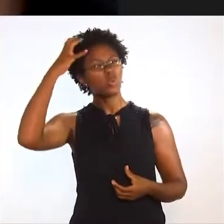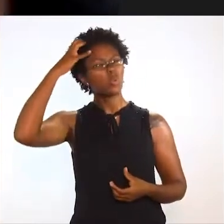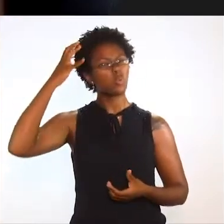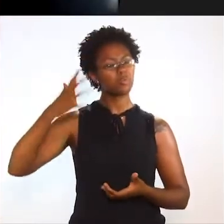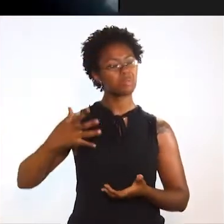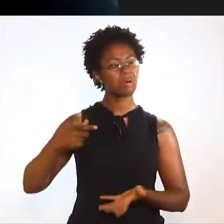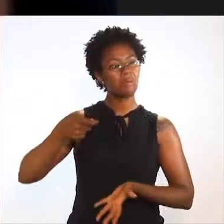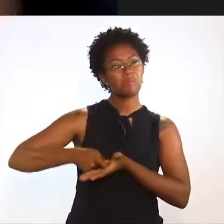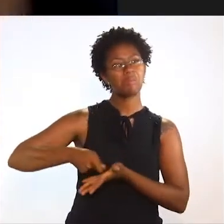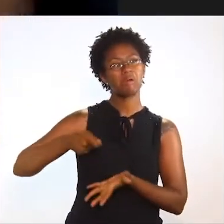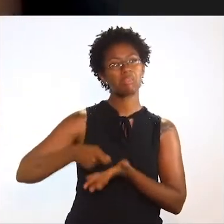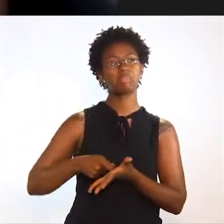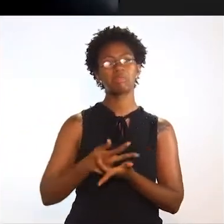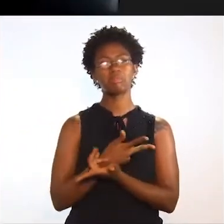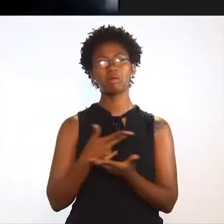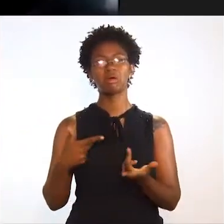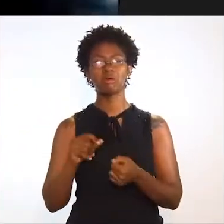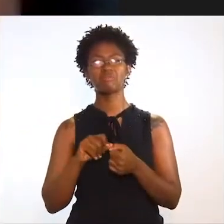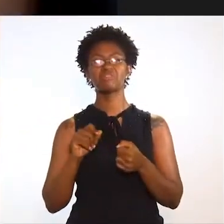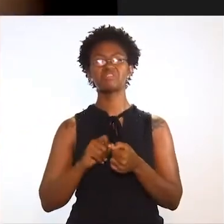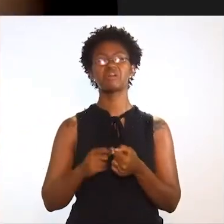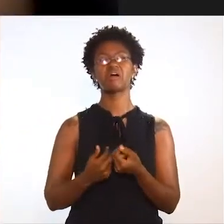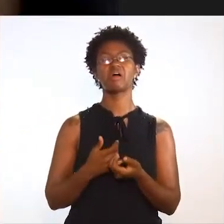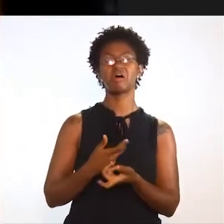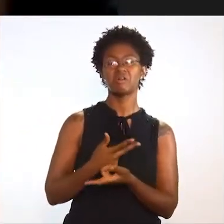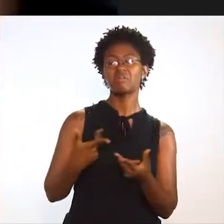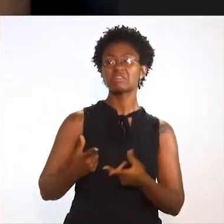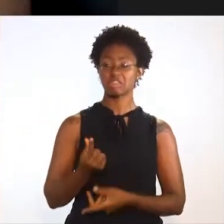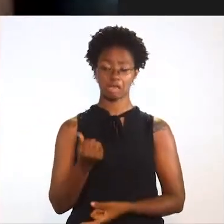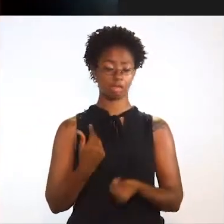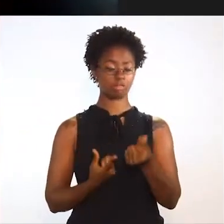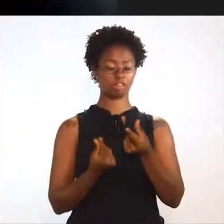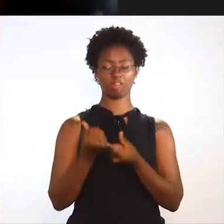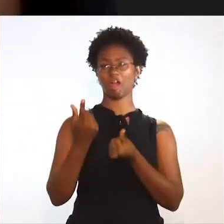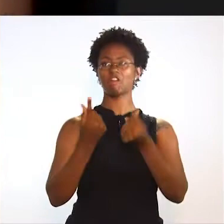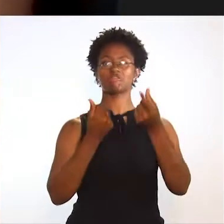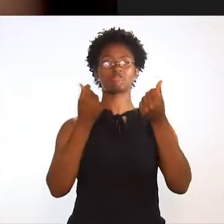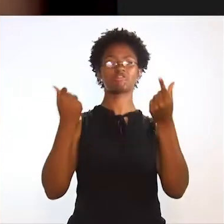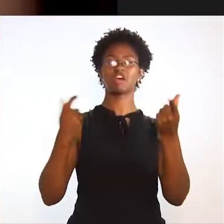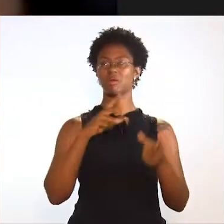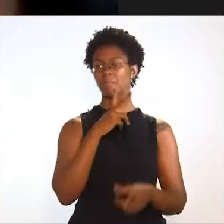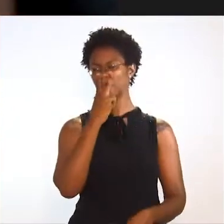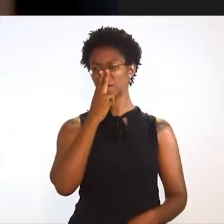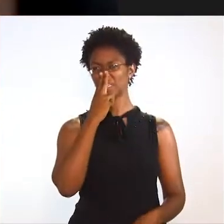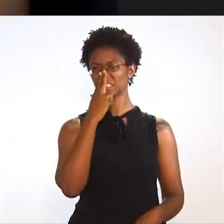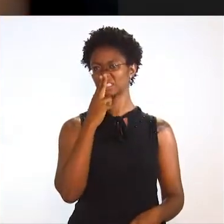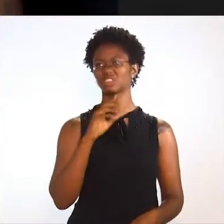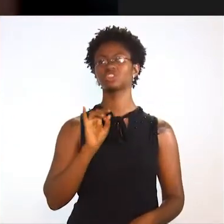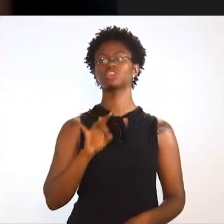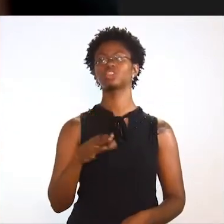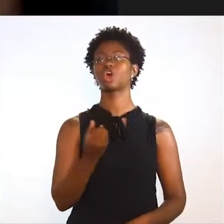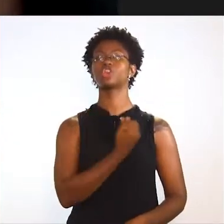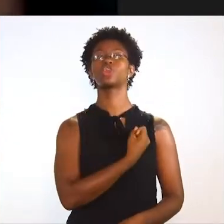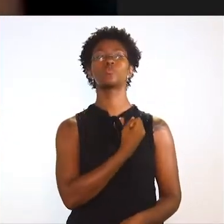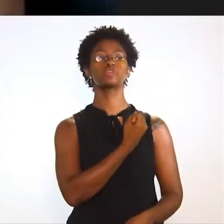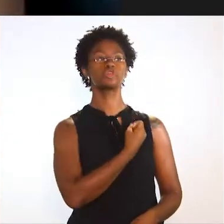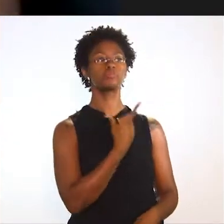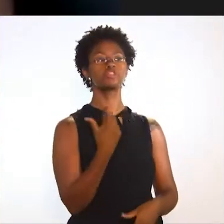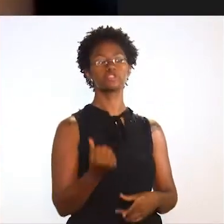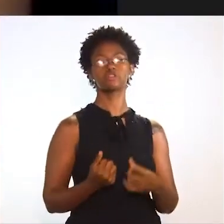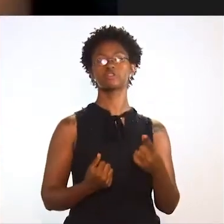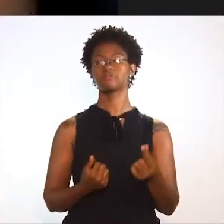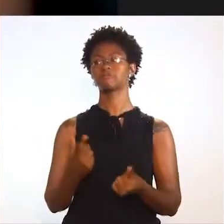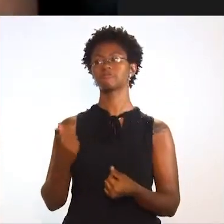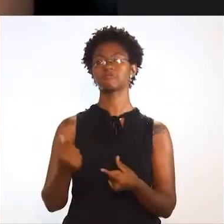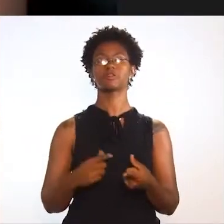com aquela cobrança de fazer algo que renda lucro, que o sucesso é baseado em números,